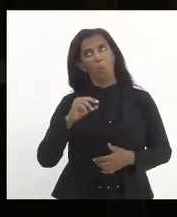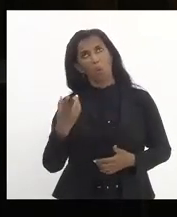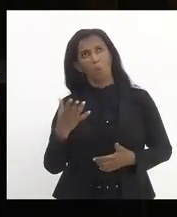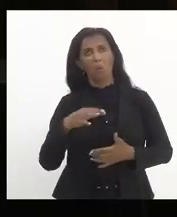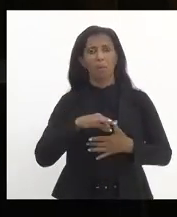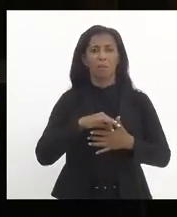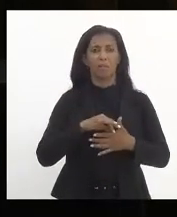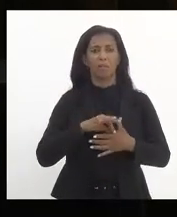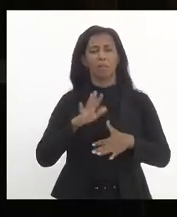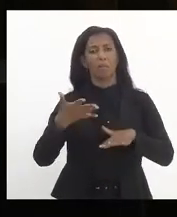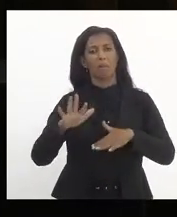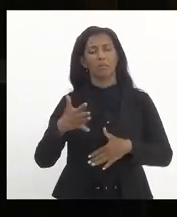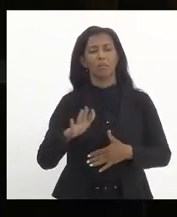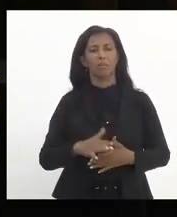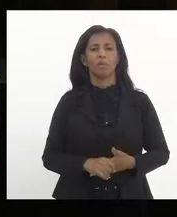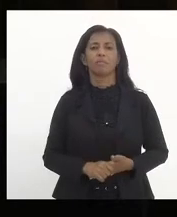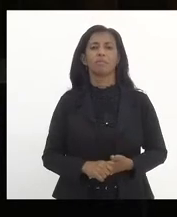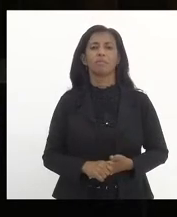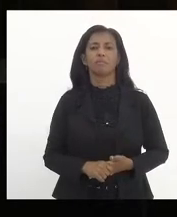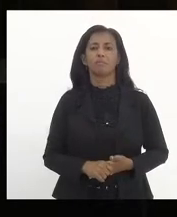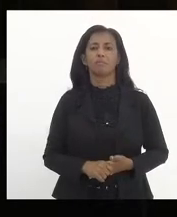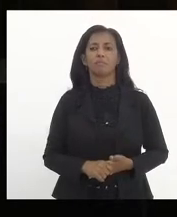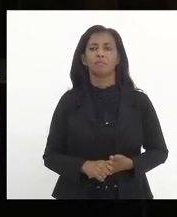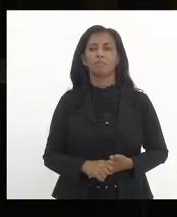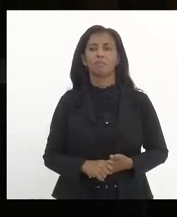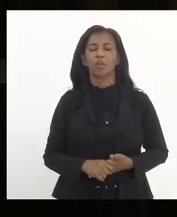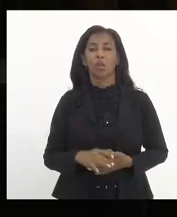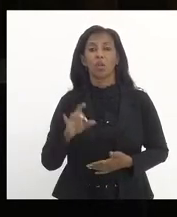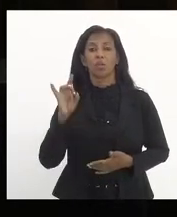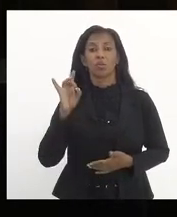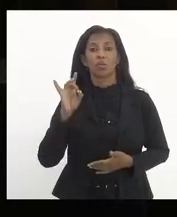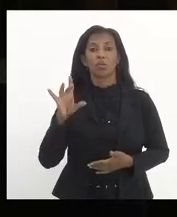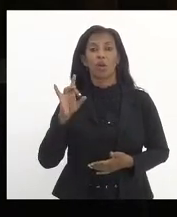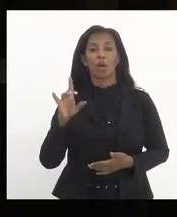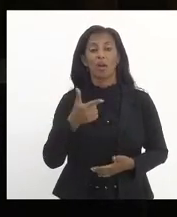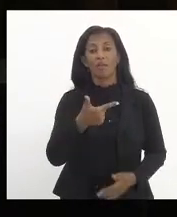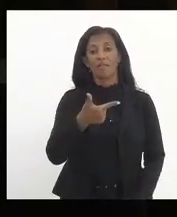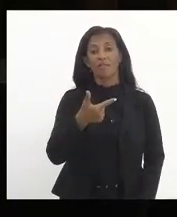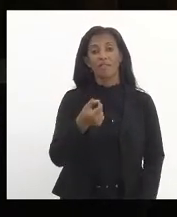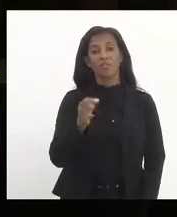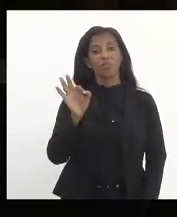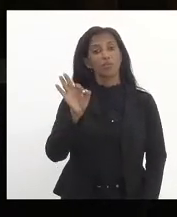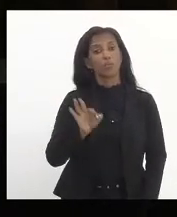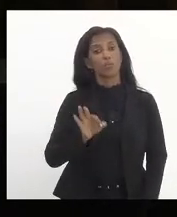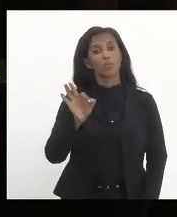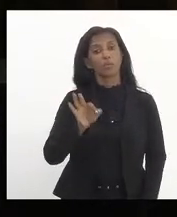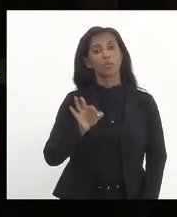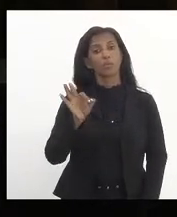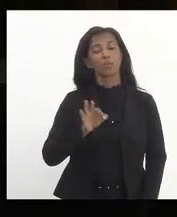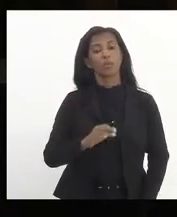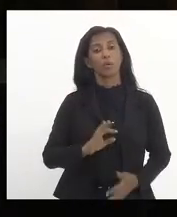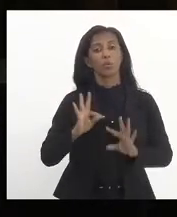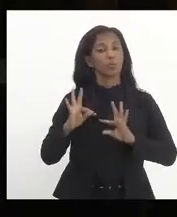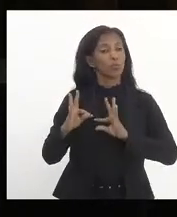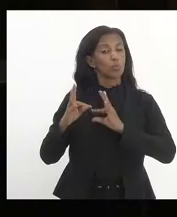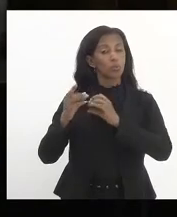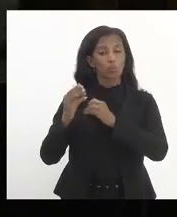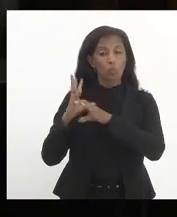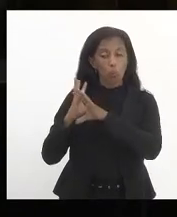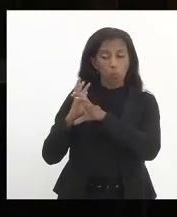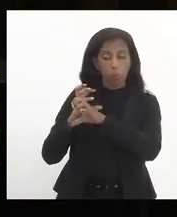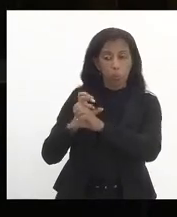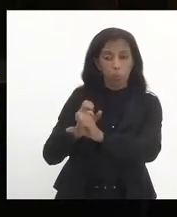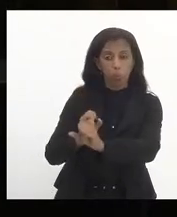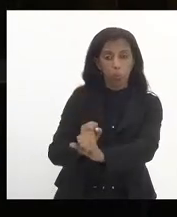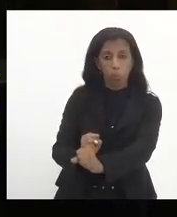representam aproximadamente, somente 20% do total